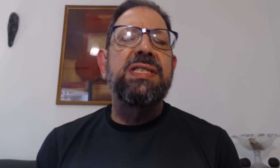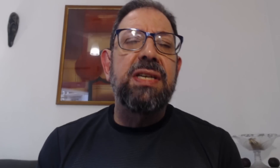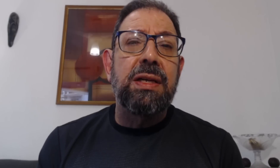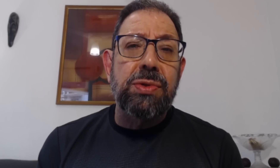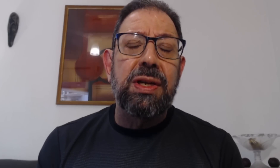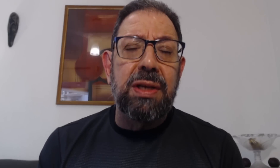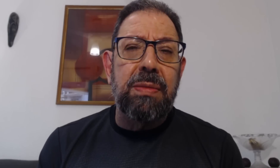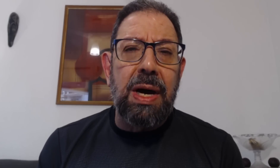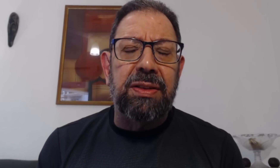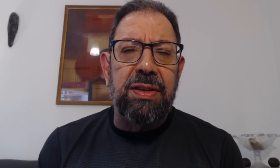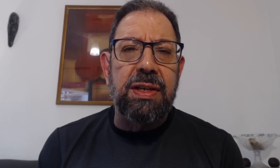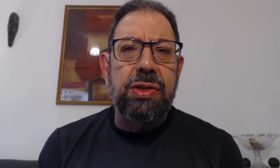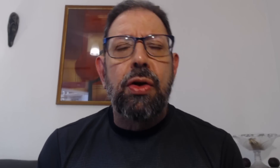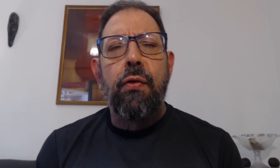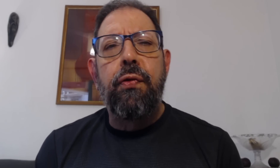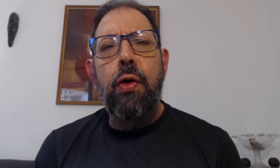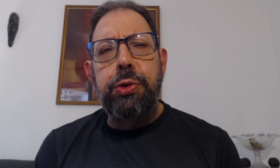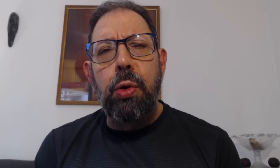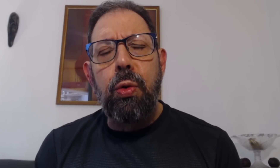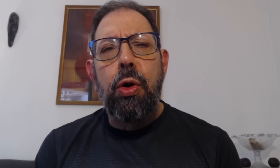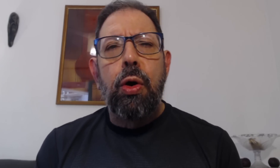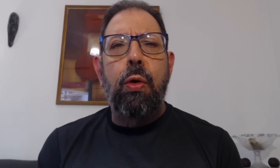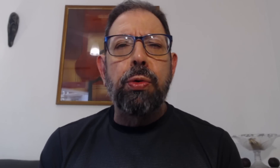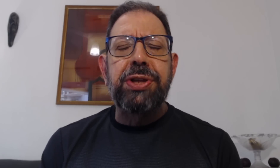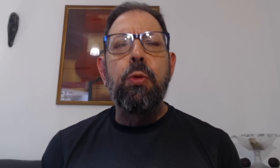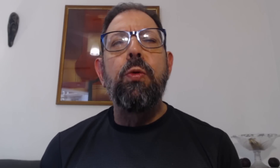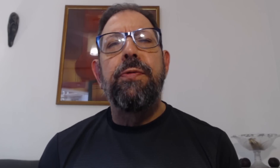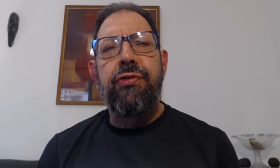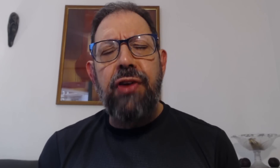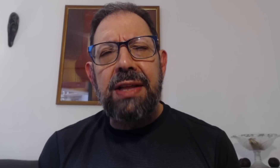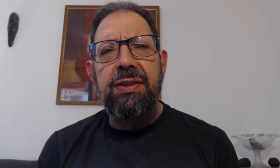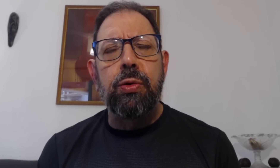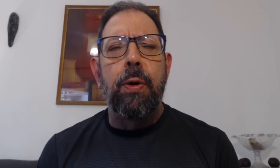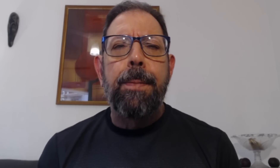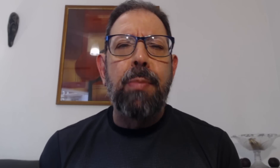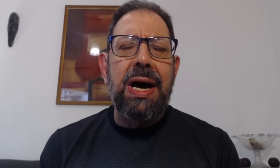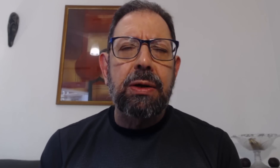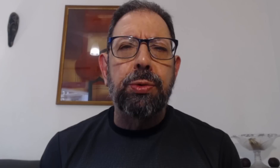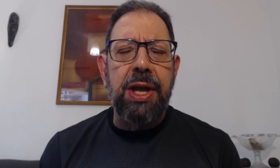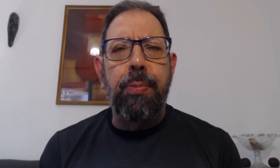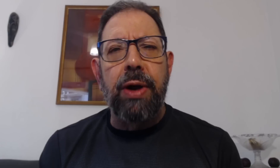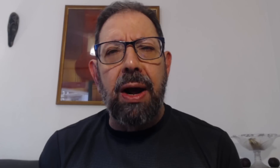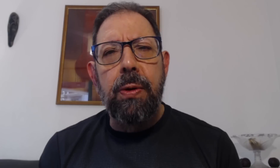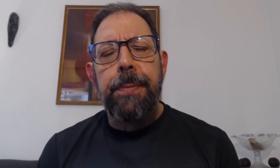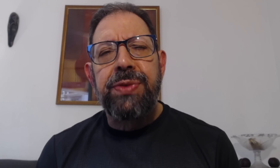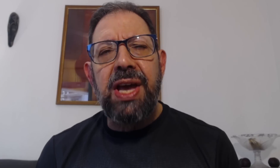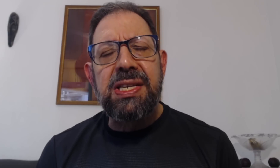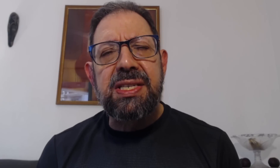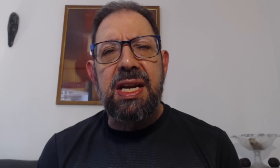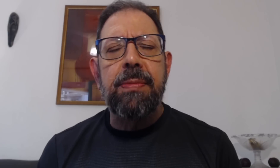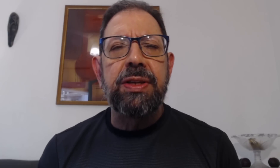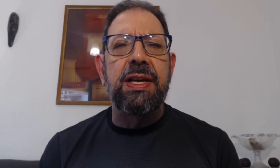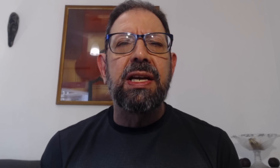ministro Cristiano Zanin Martins votou contra o fétido marco temporal